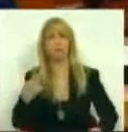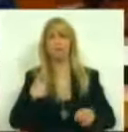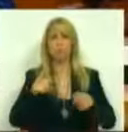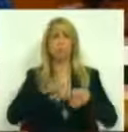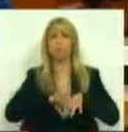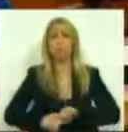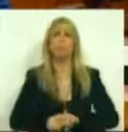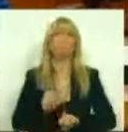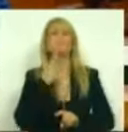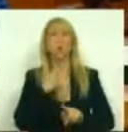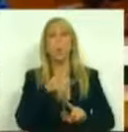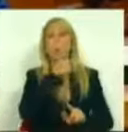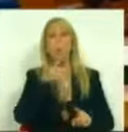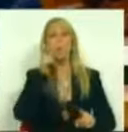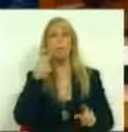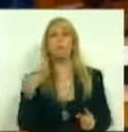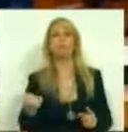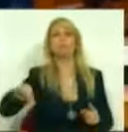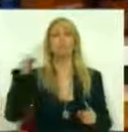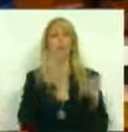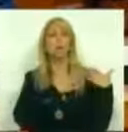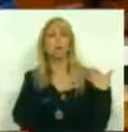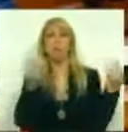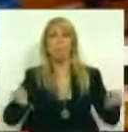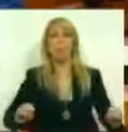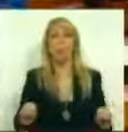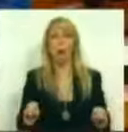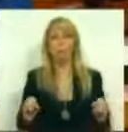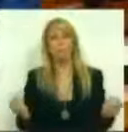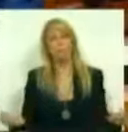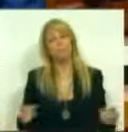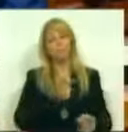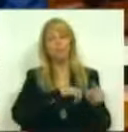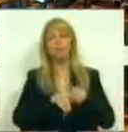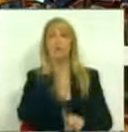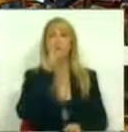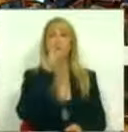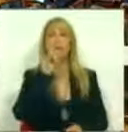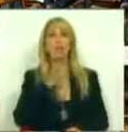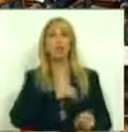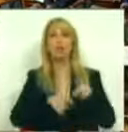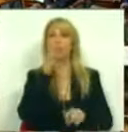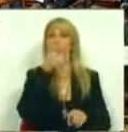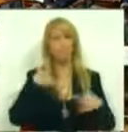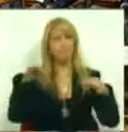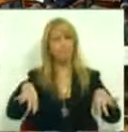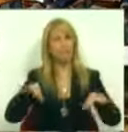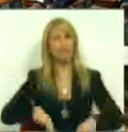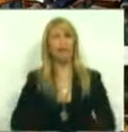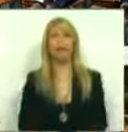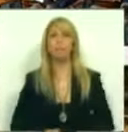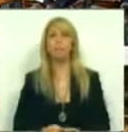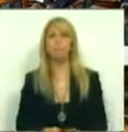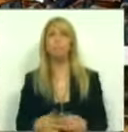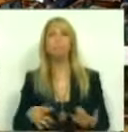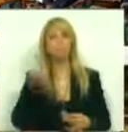falta de compromisso e de irresponsabilidade. Senhores deputados e senhoras deputadas, a terminar, vamos